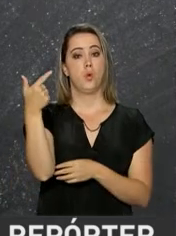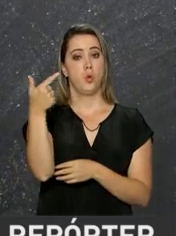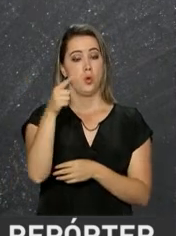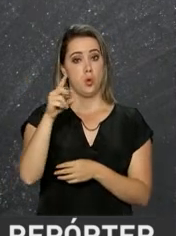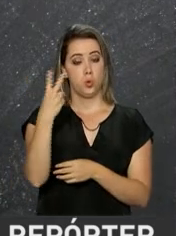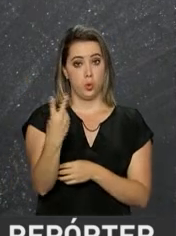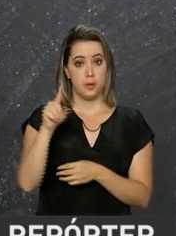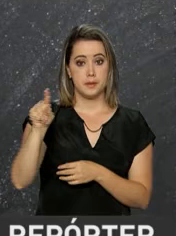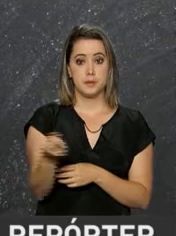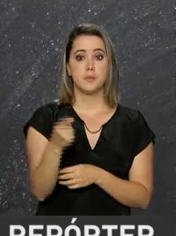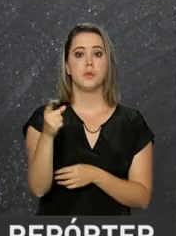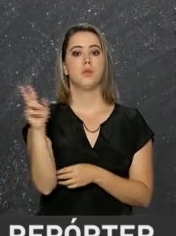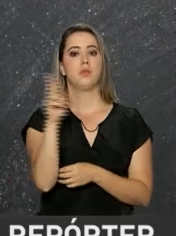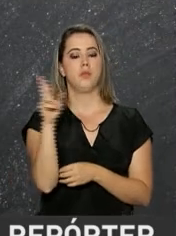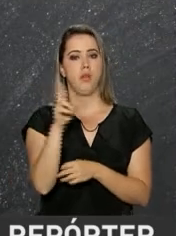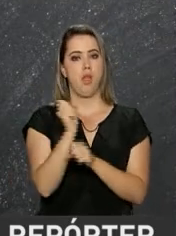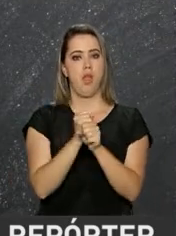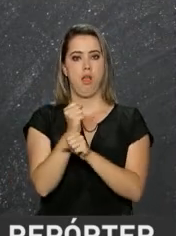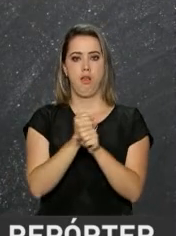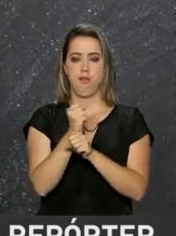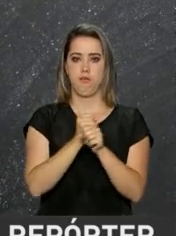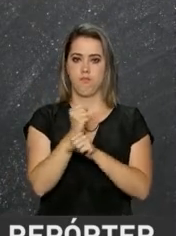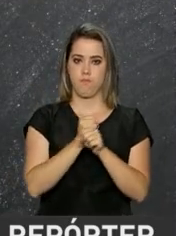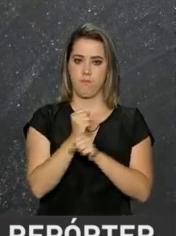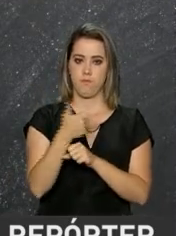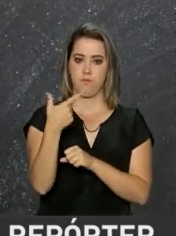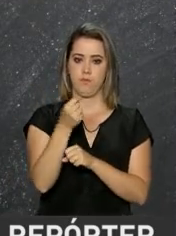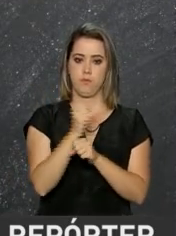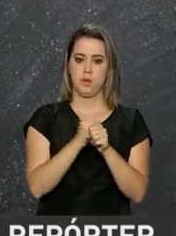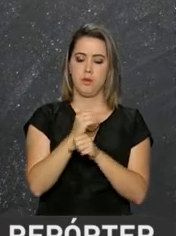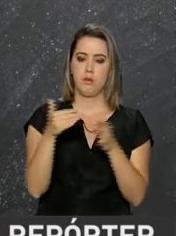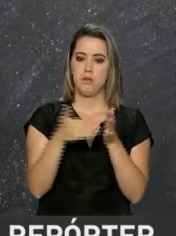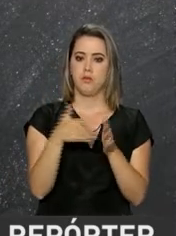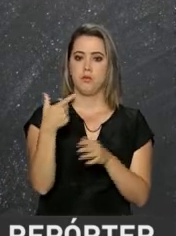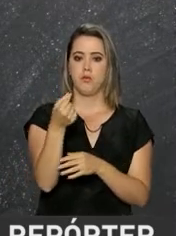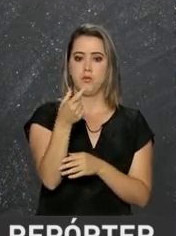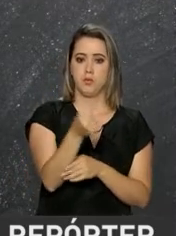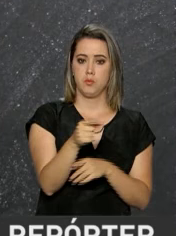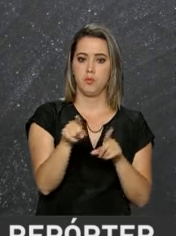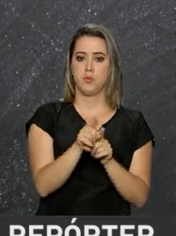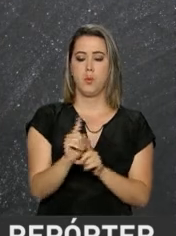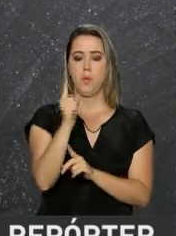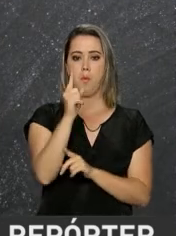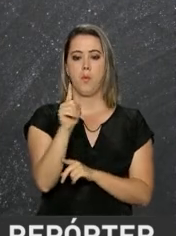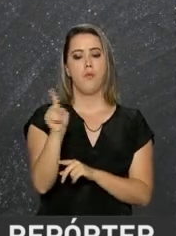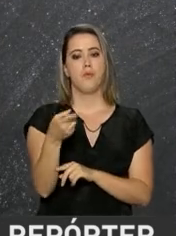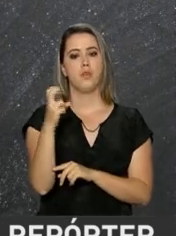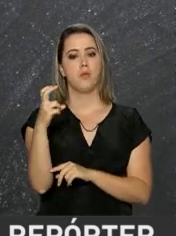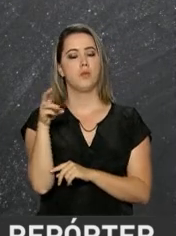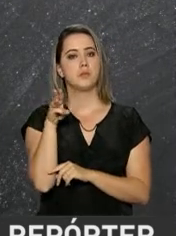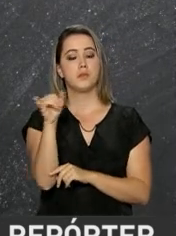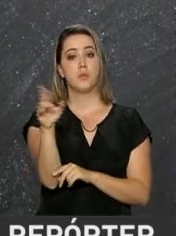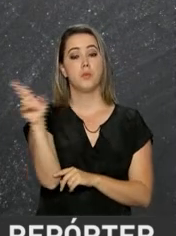por aluno por ano durante dez anos até 2020 o mec vai investir um bilhão e meio de reais